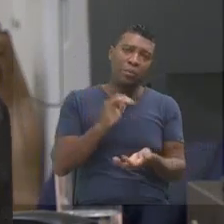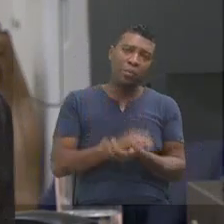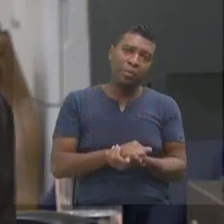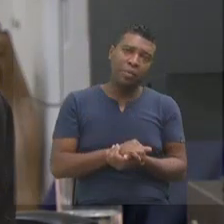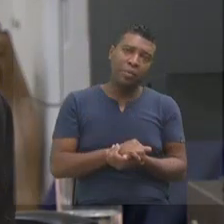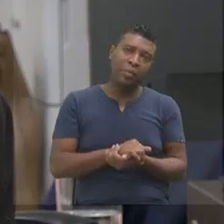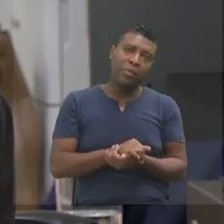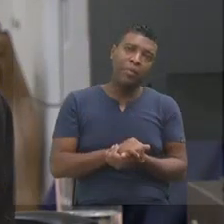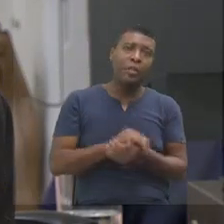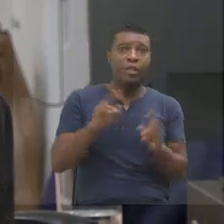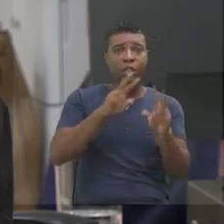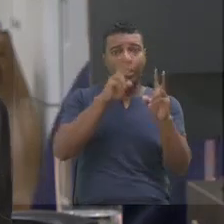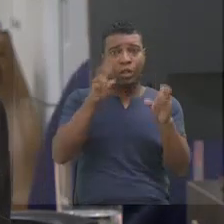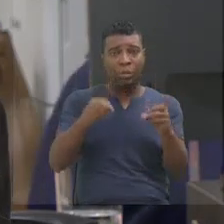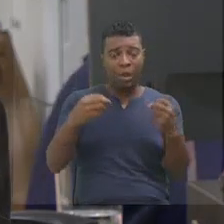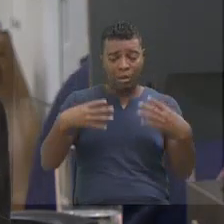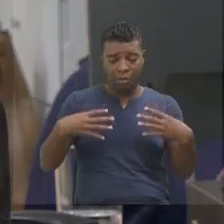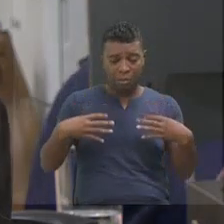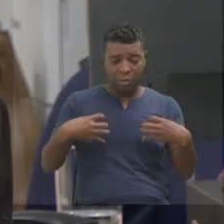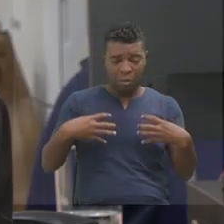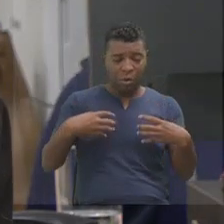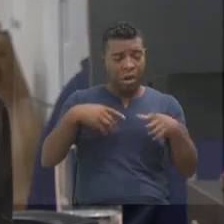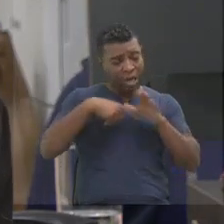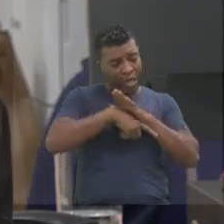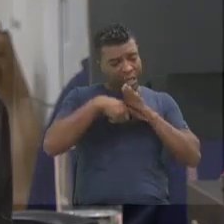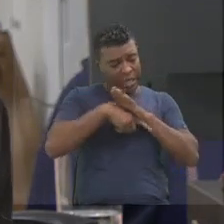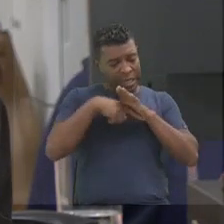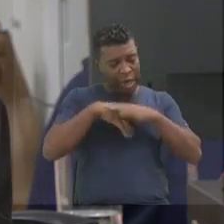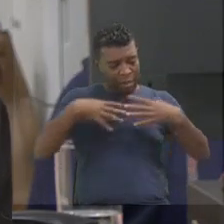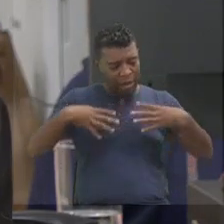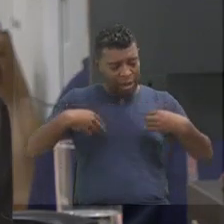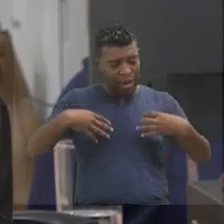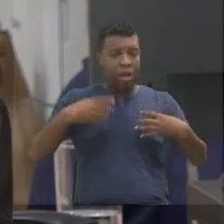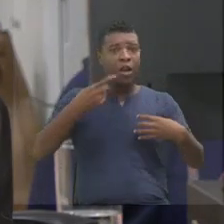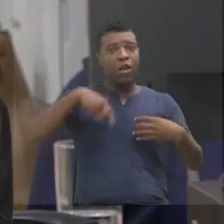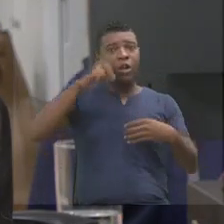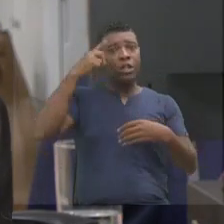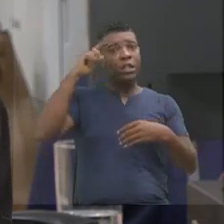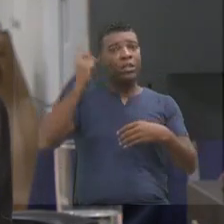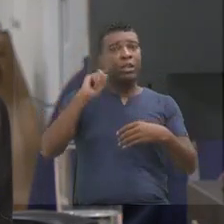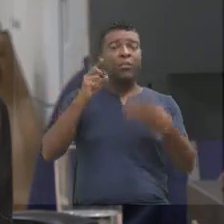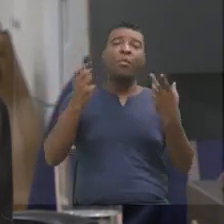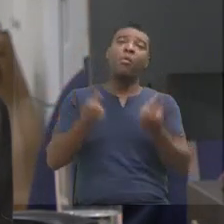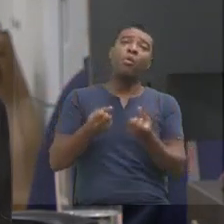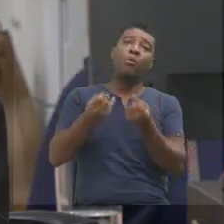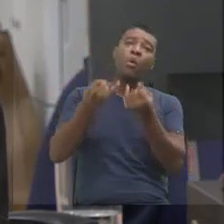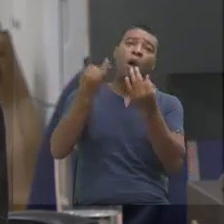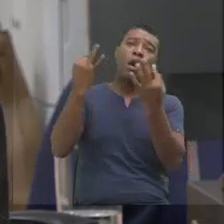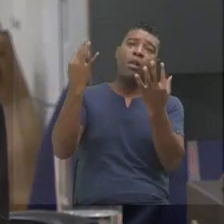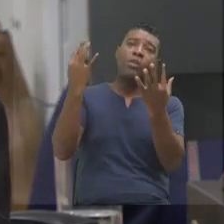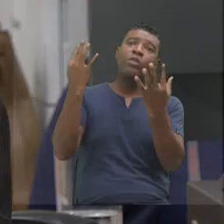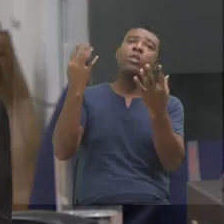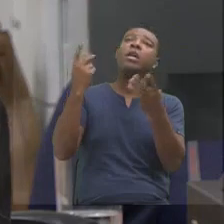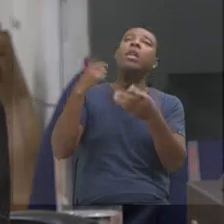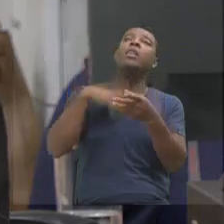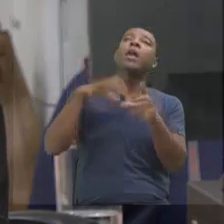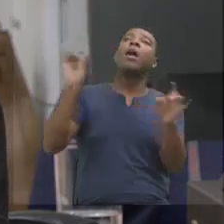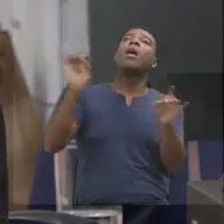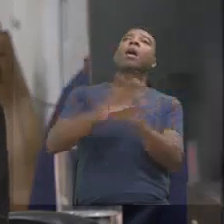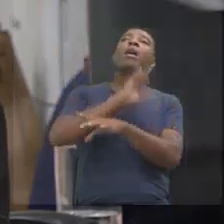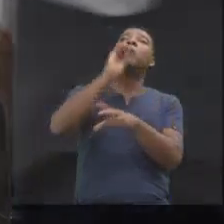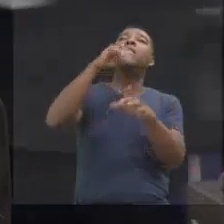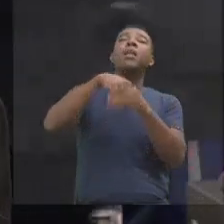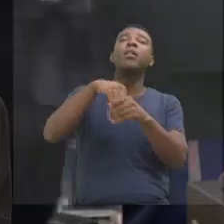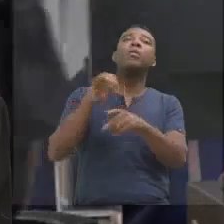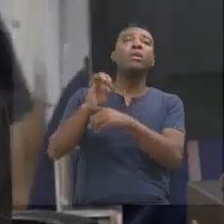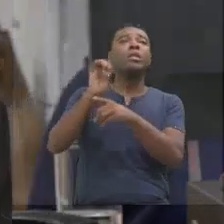com relação às marmotas não sabemos quantos tem no estado pela fala do secretário se identifica isso quantos nós temos o estado estão em